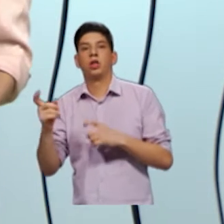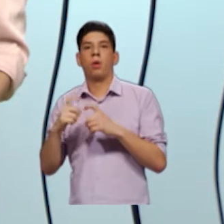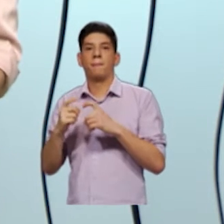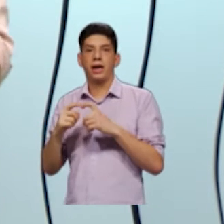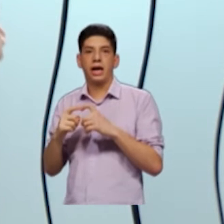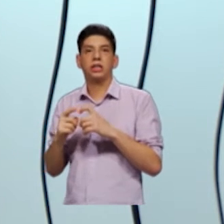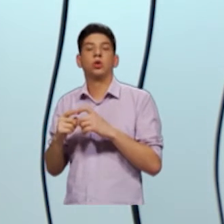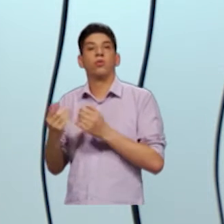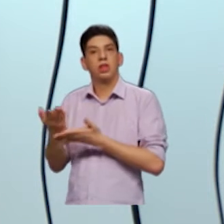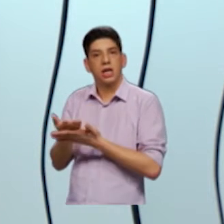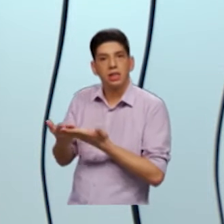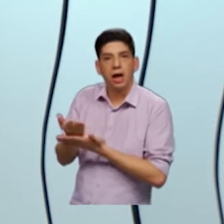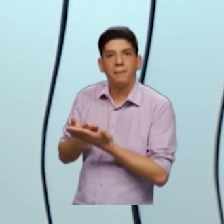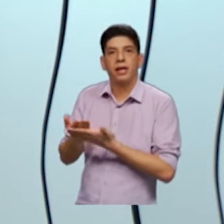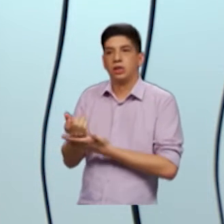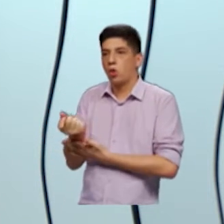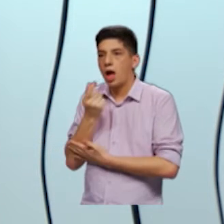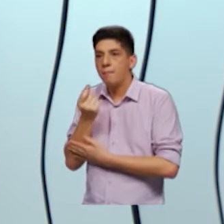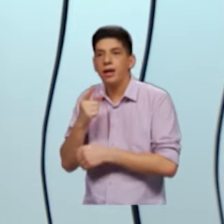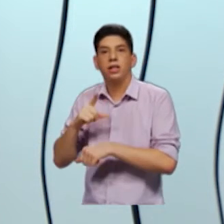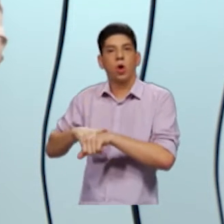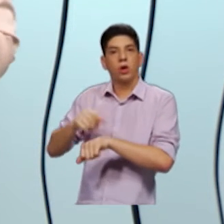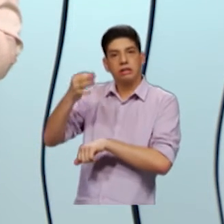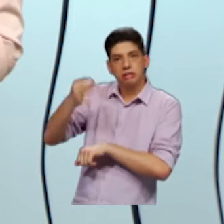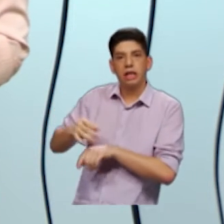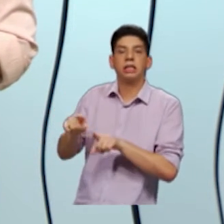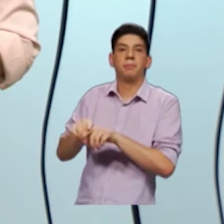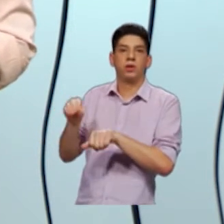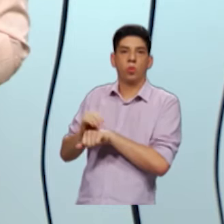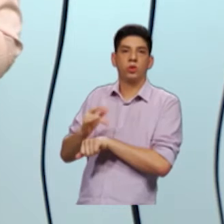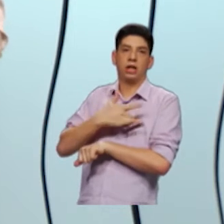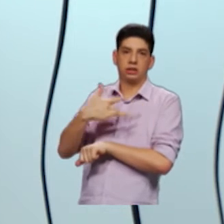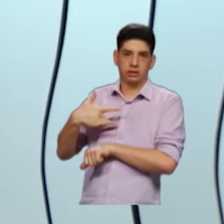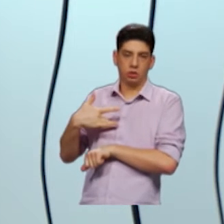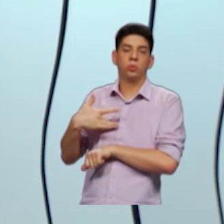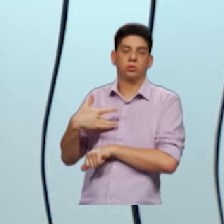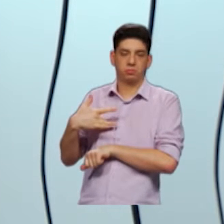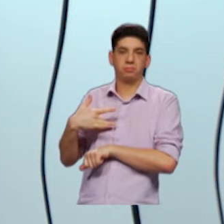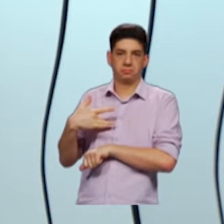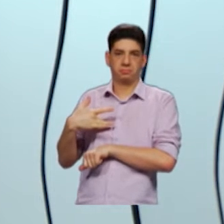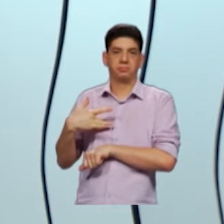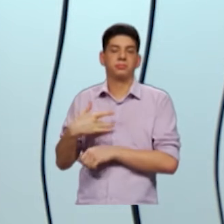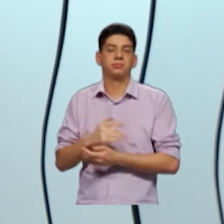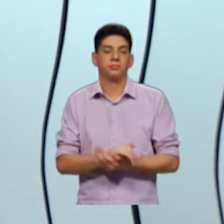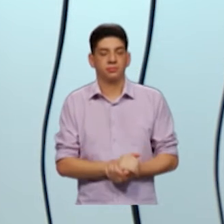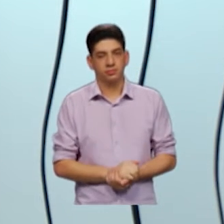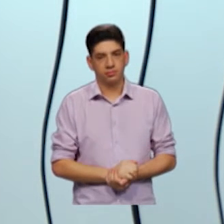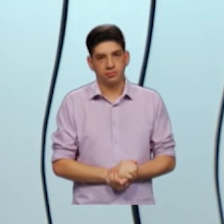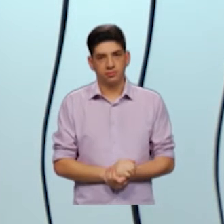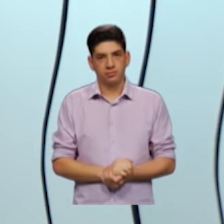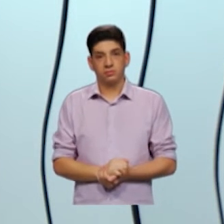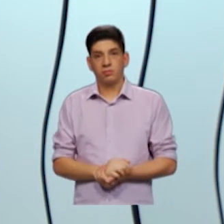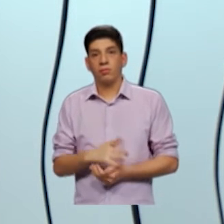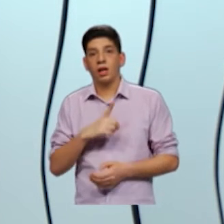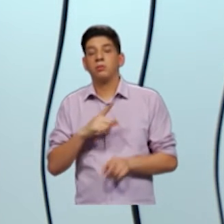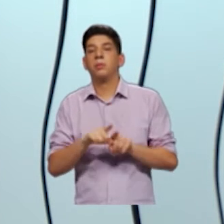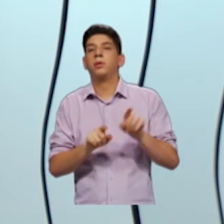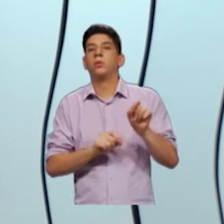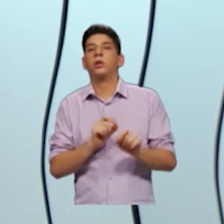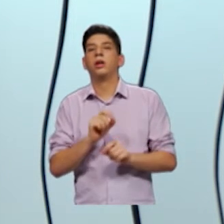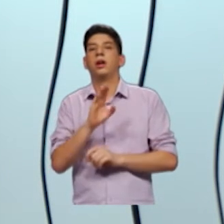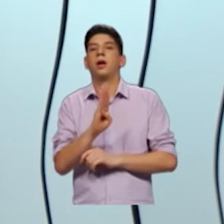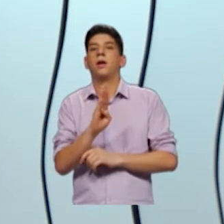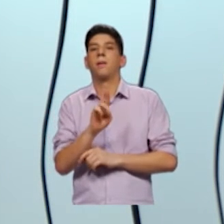os medicamentos nos horários certos e cuidar da saúde. Existe aí a bronquite, né, que a gente